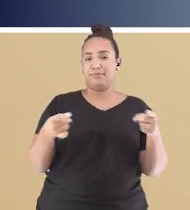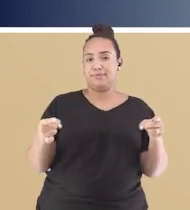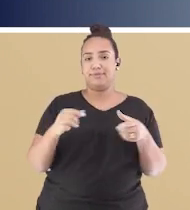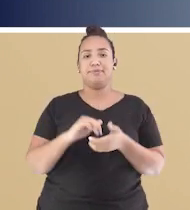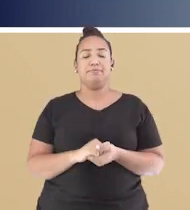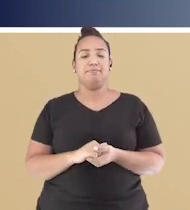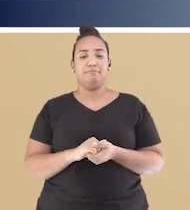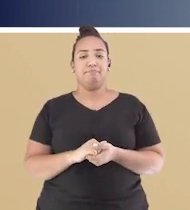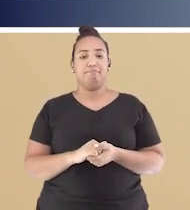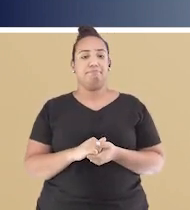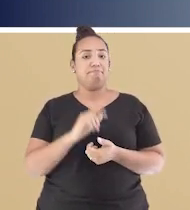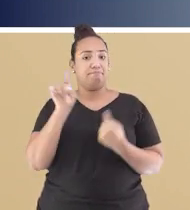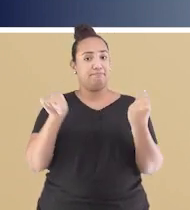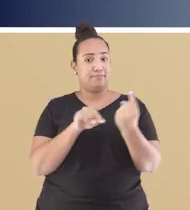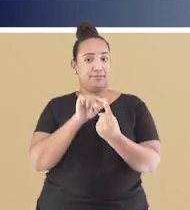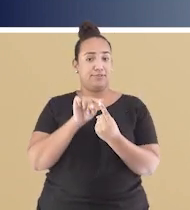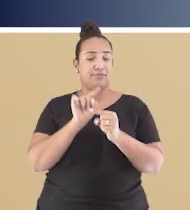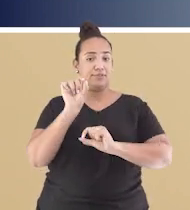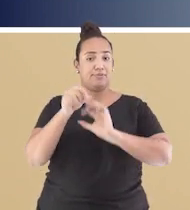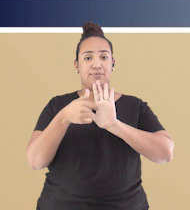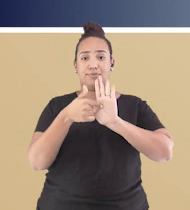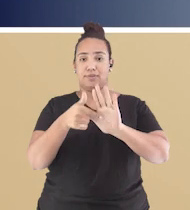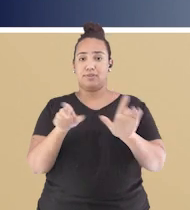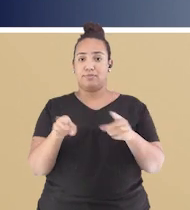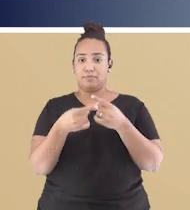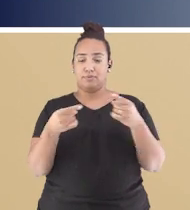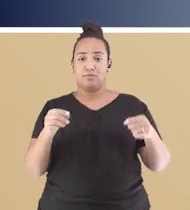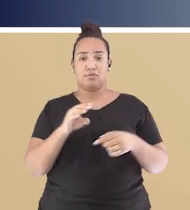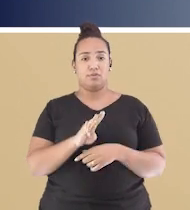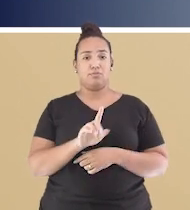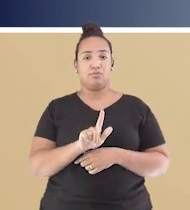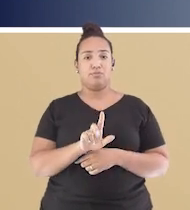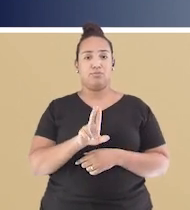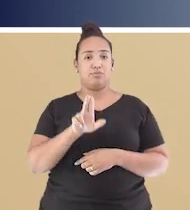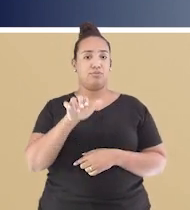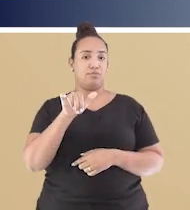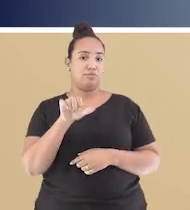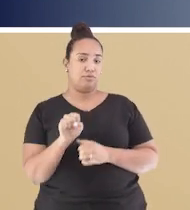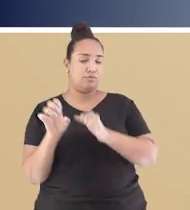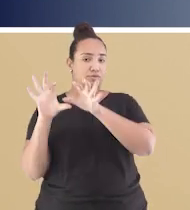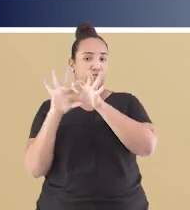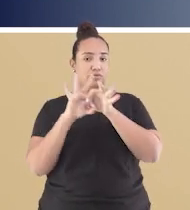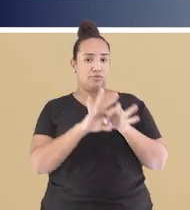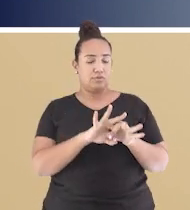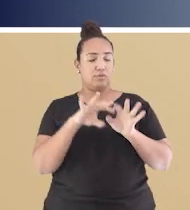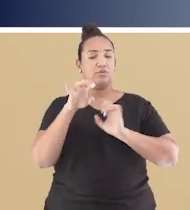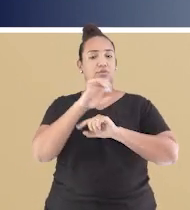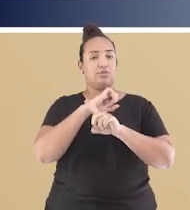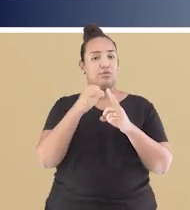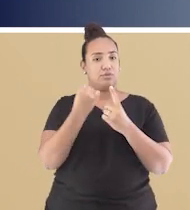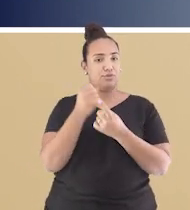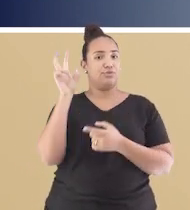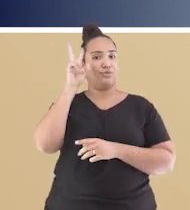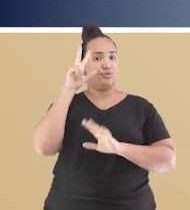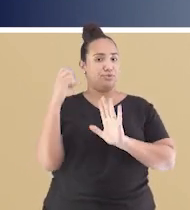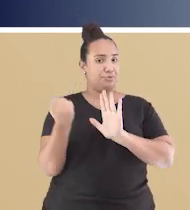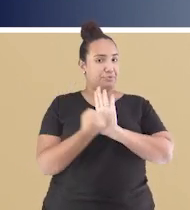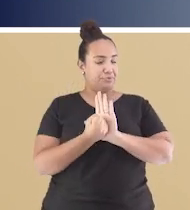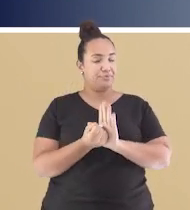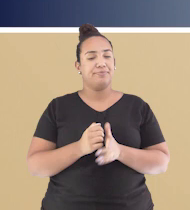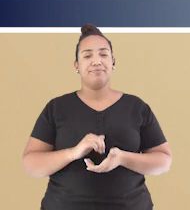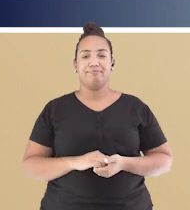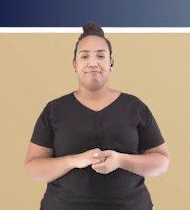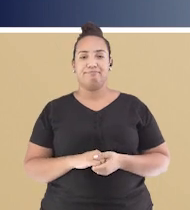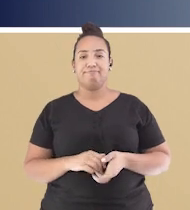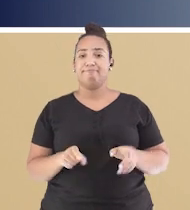investigação, a sensibilidade e a reflexão ao realizar e fruir produções artísticas. O objetivo do programa é apresentar o